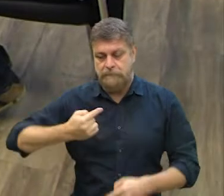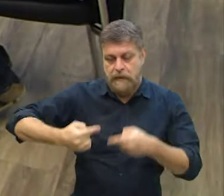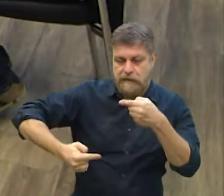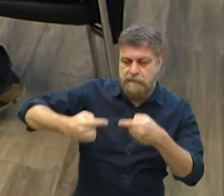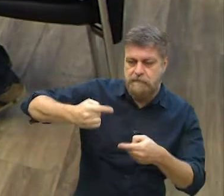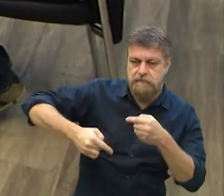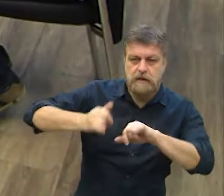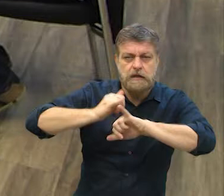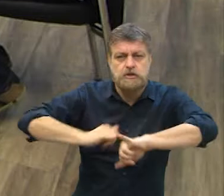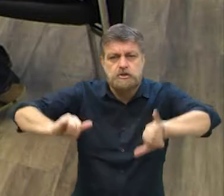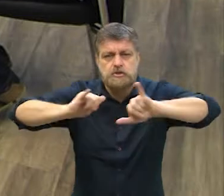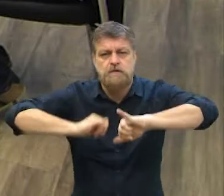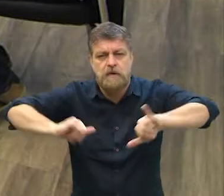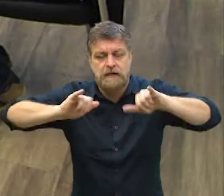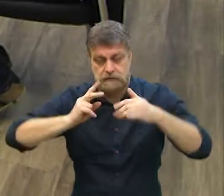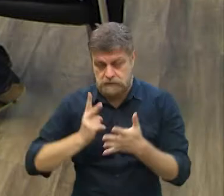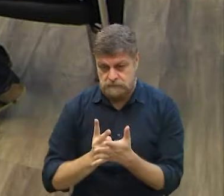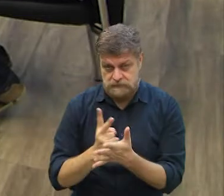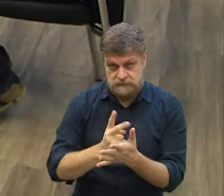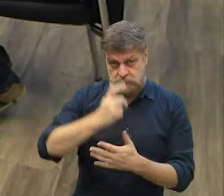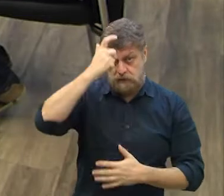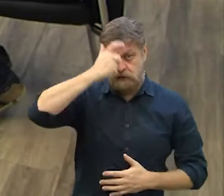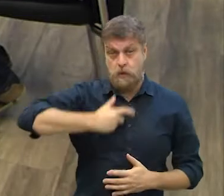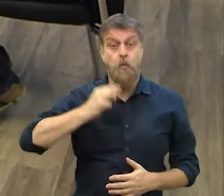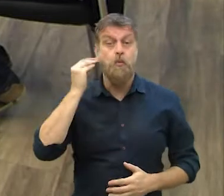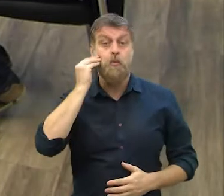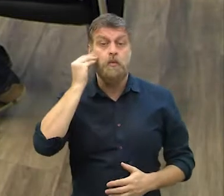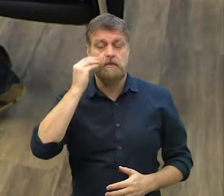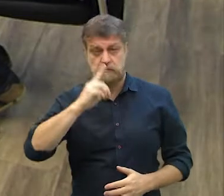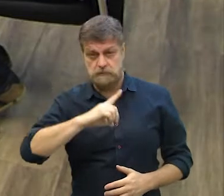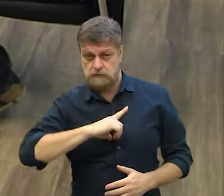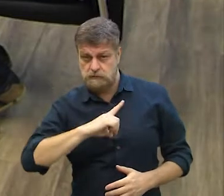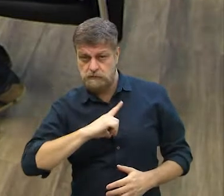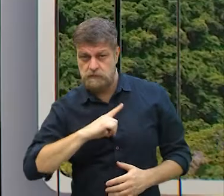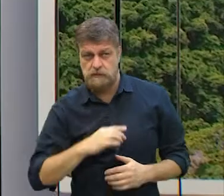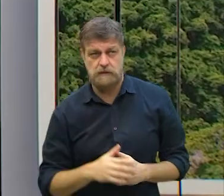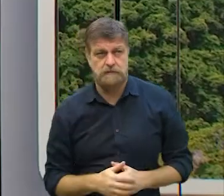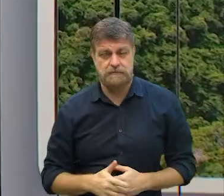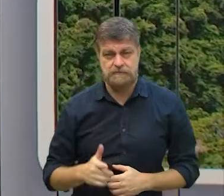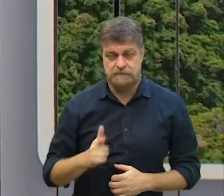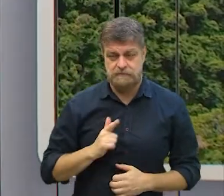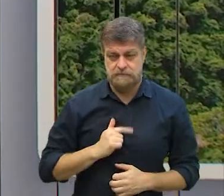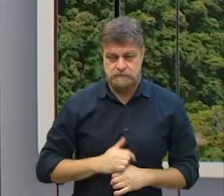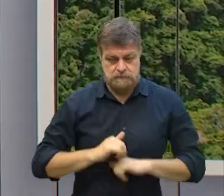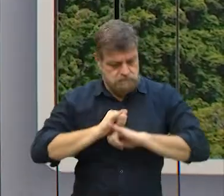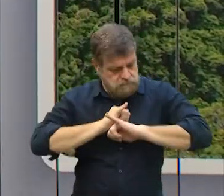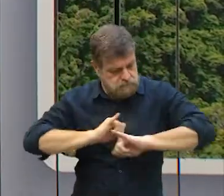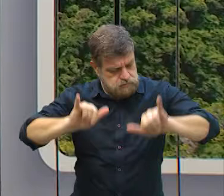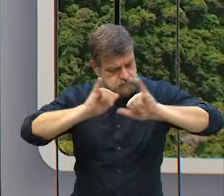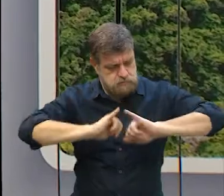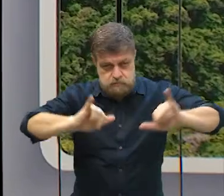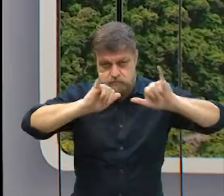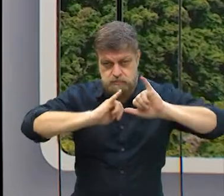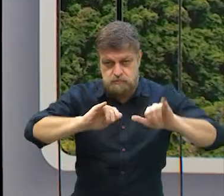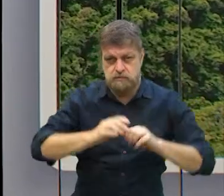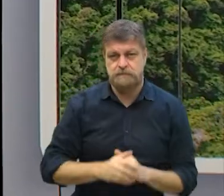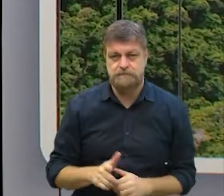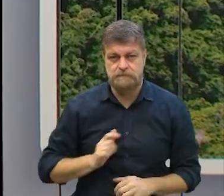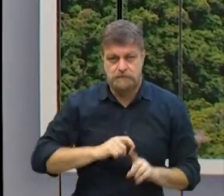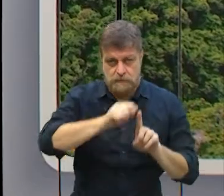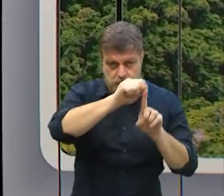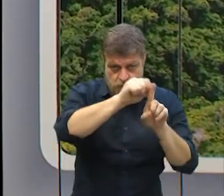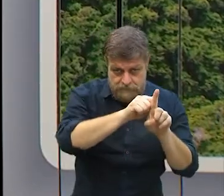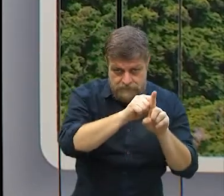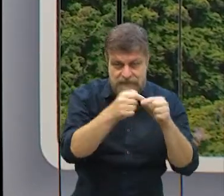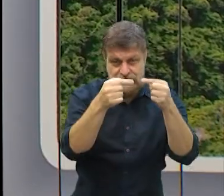estarmos falando, divulgando. Então, toda vez que eu tenho oportunidade, isso ele toma um corpo maior